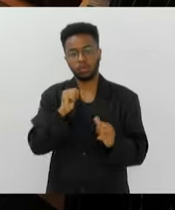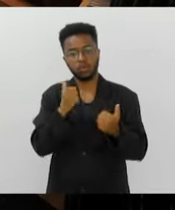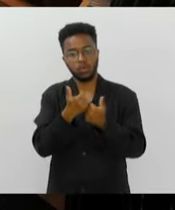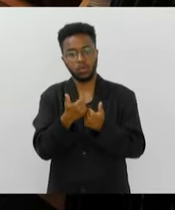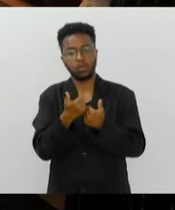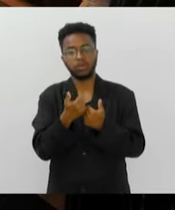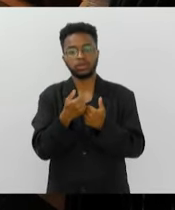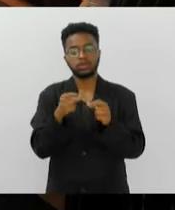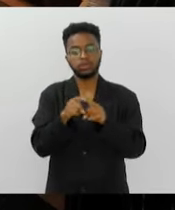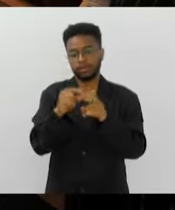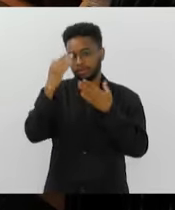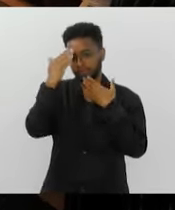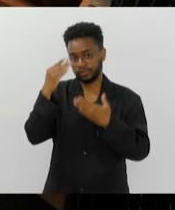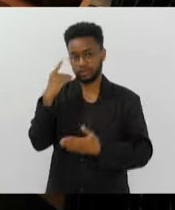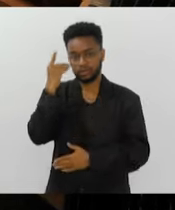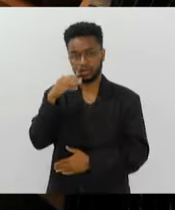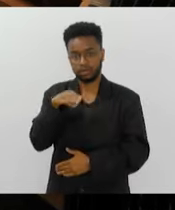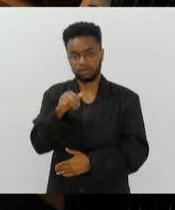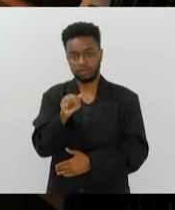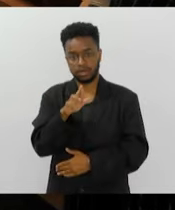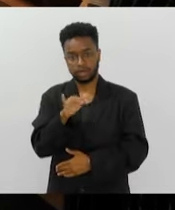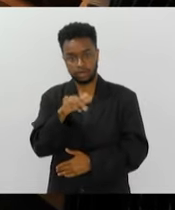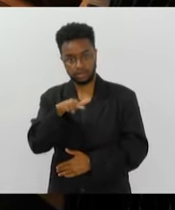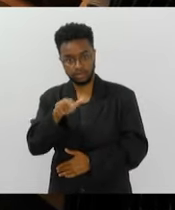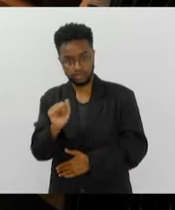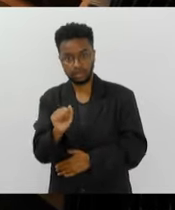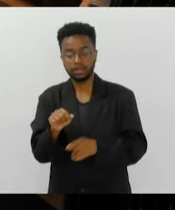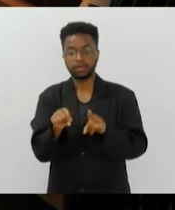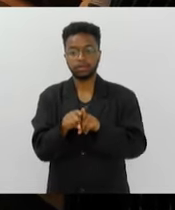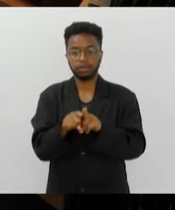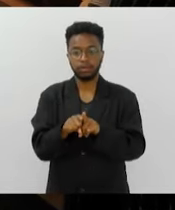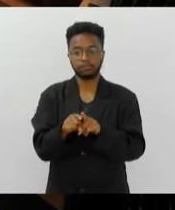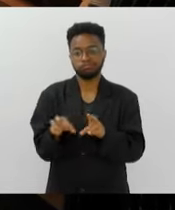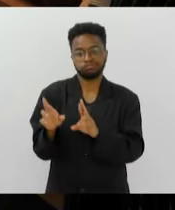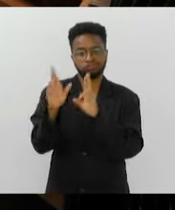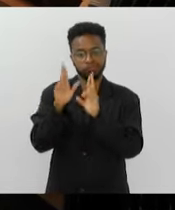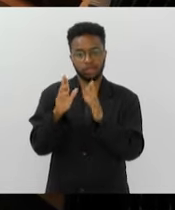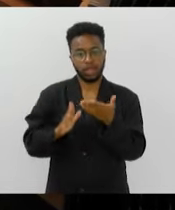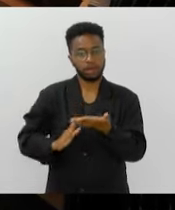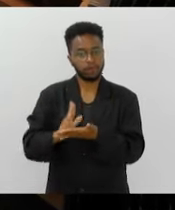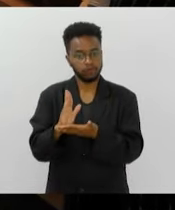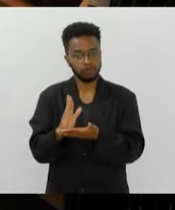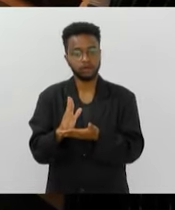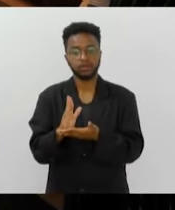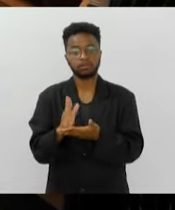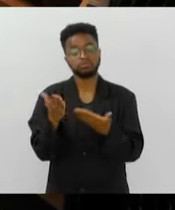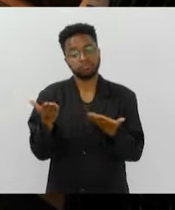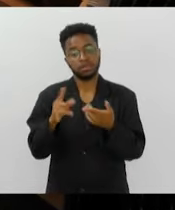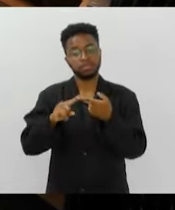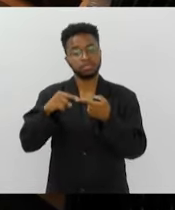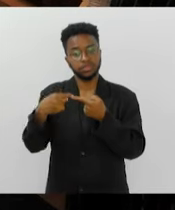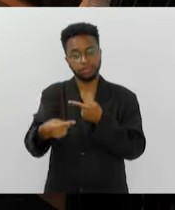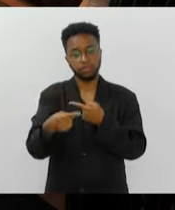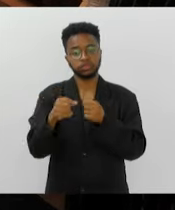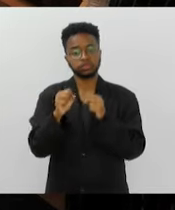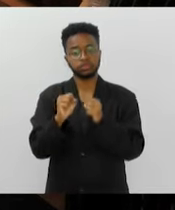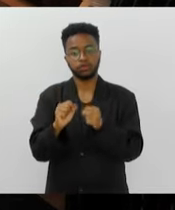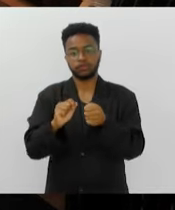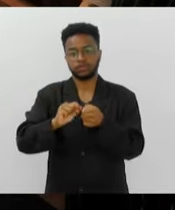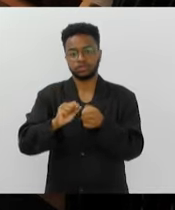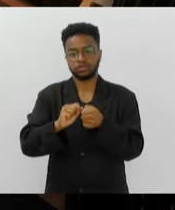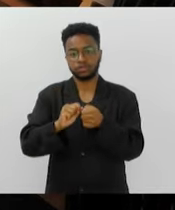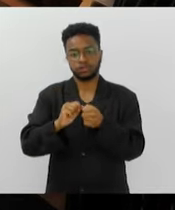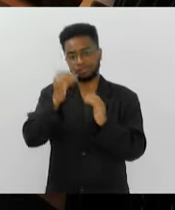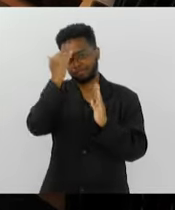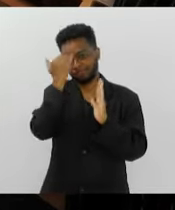agrade sendo a deputada Marina esperando que isso seja sancionado e que depois a gente possa fazer um cace disso